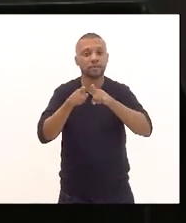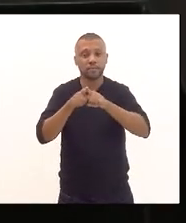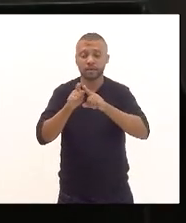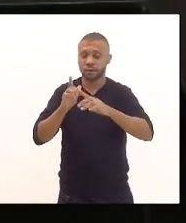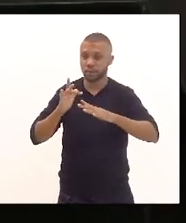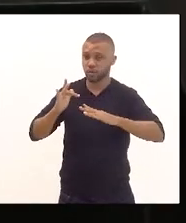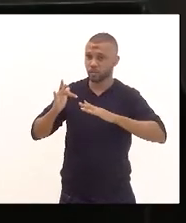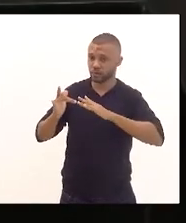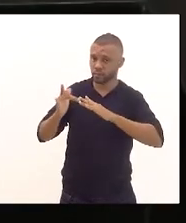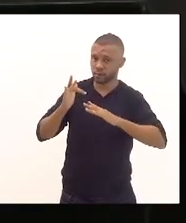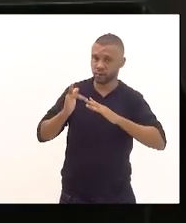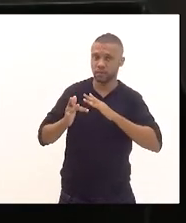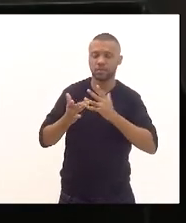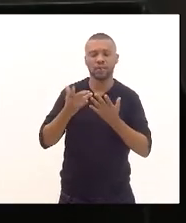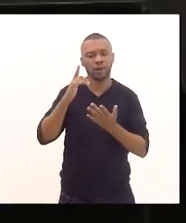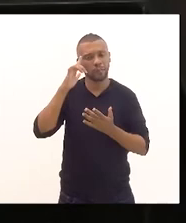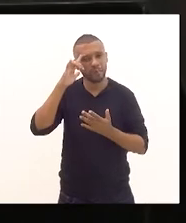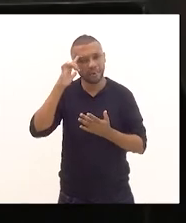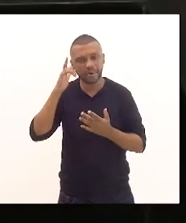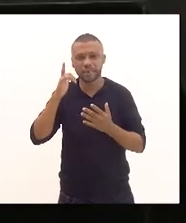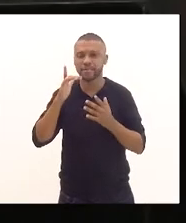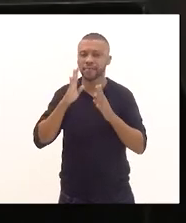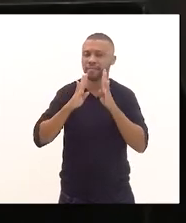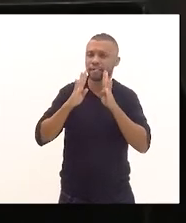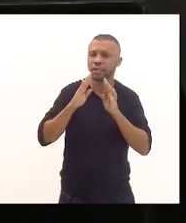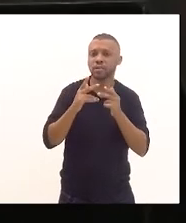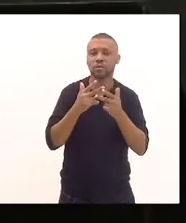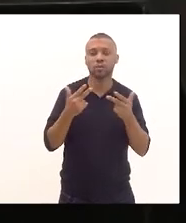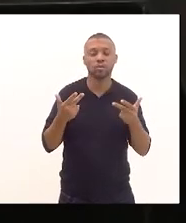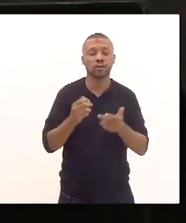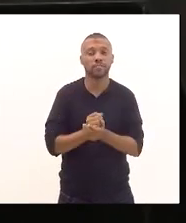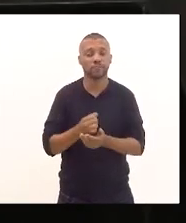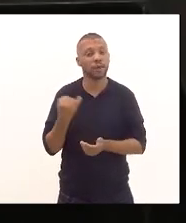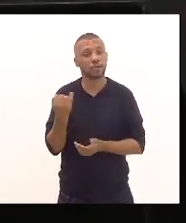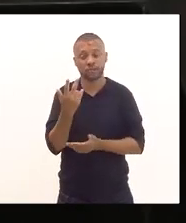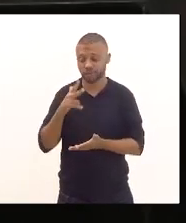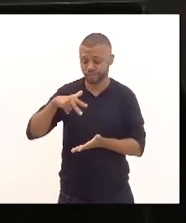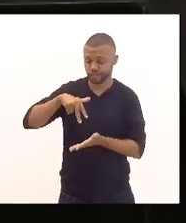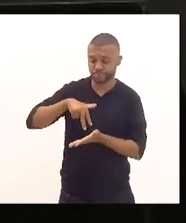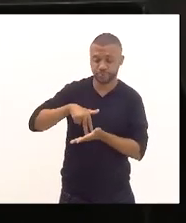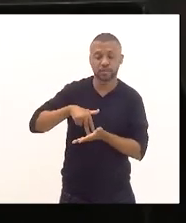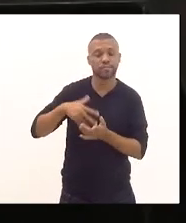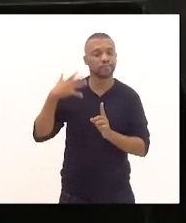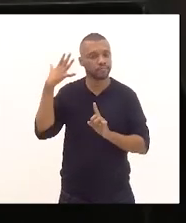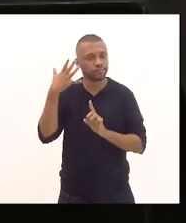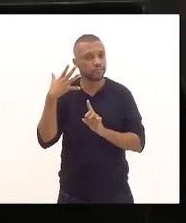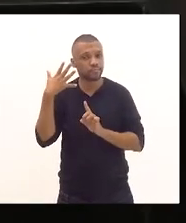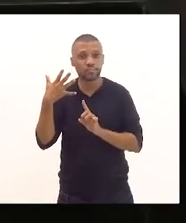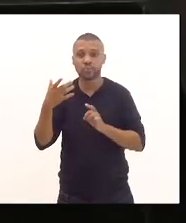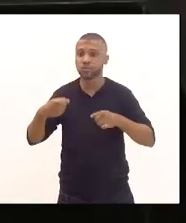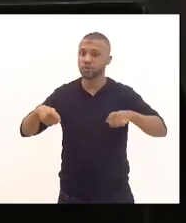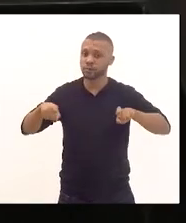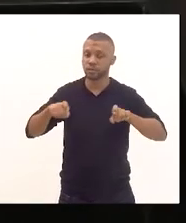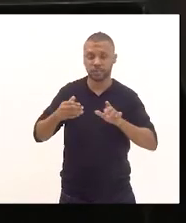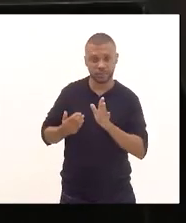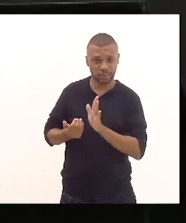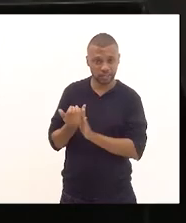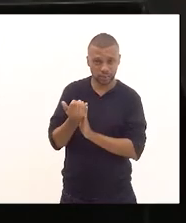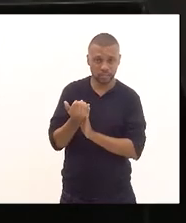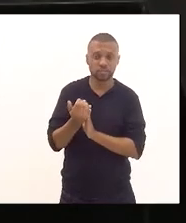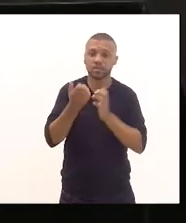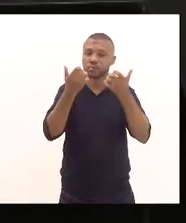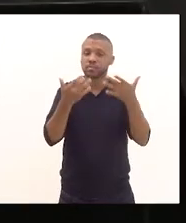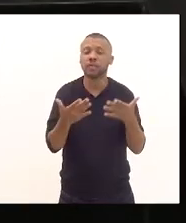eu não poderia deixar de vir essa Tribuna no expediente inicial para falar do dia de hoje